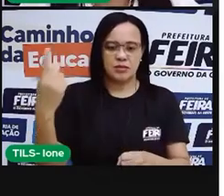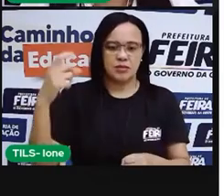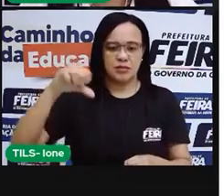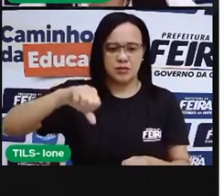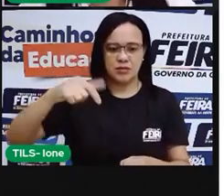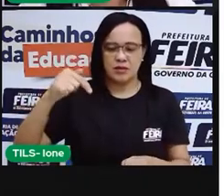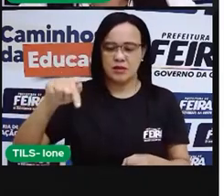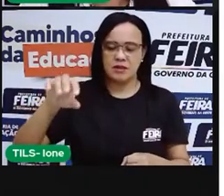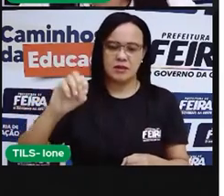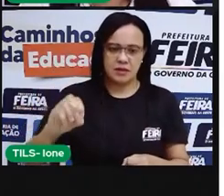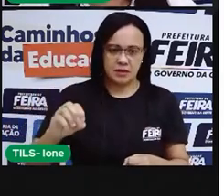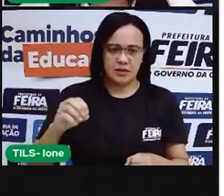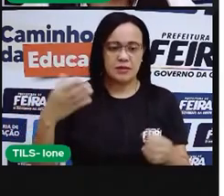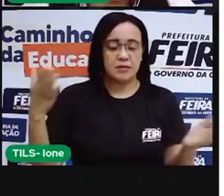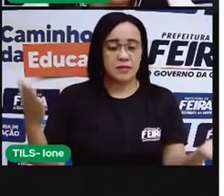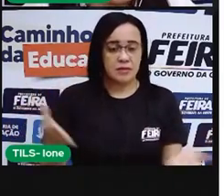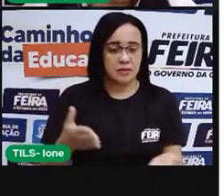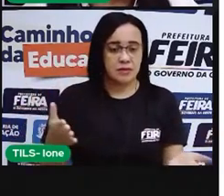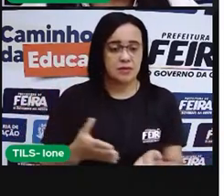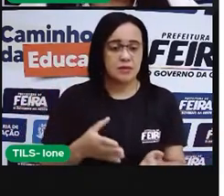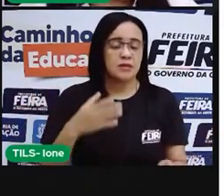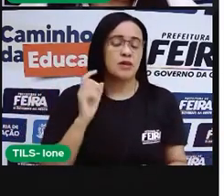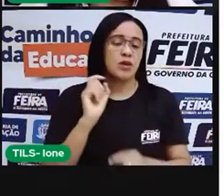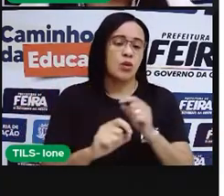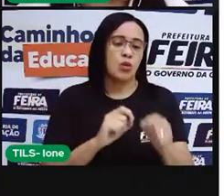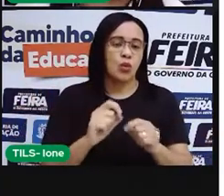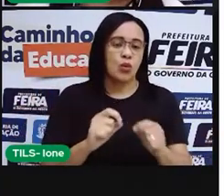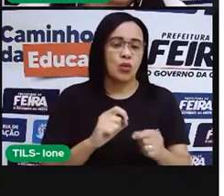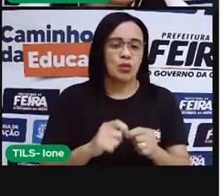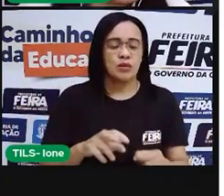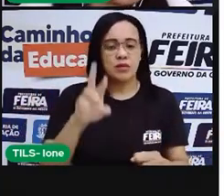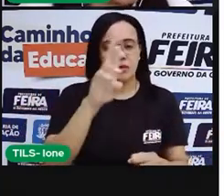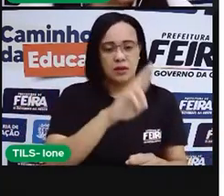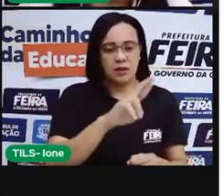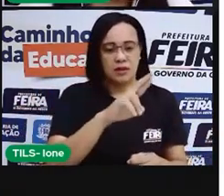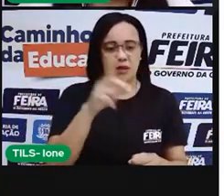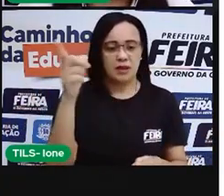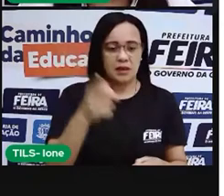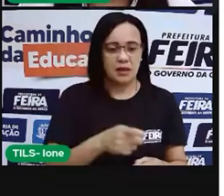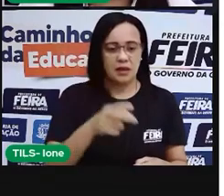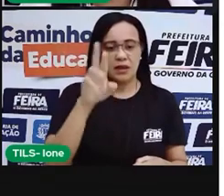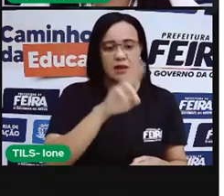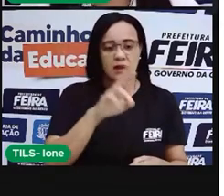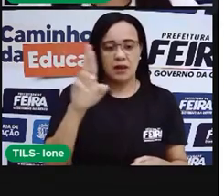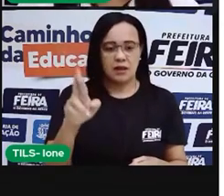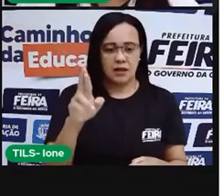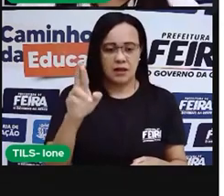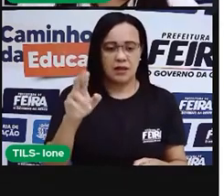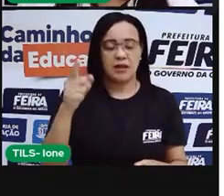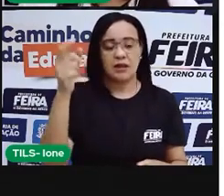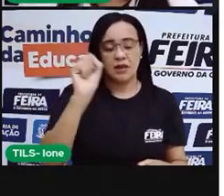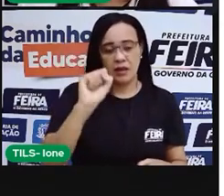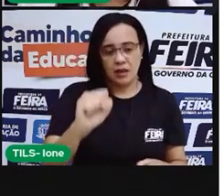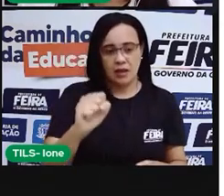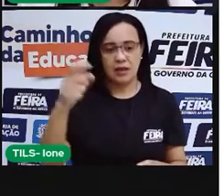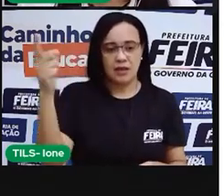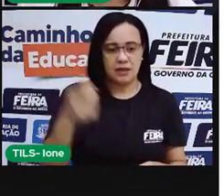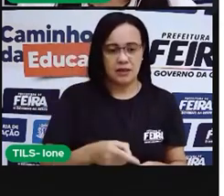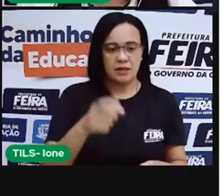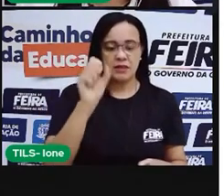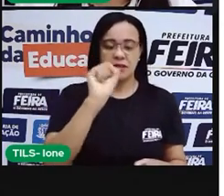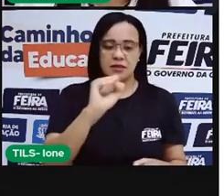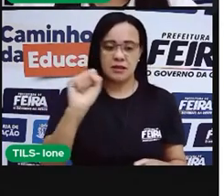A nossa revisão de R, RR, S e SS. Vamos lá?